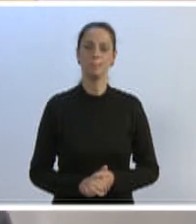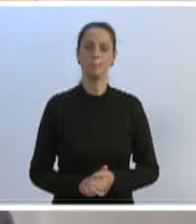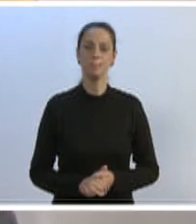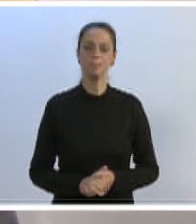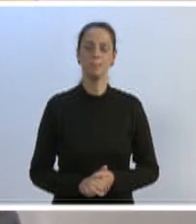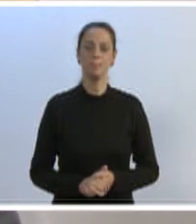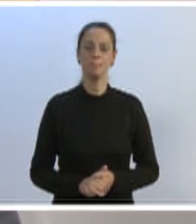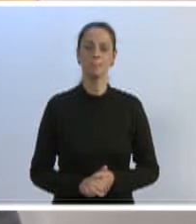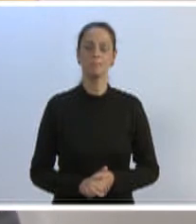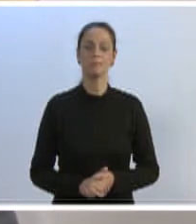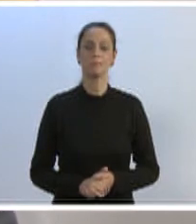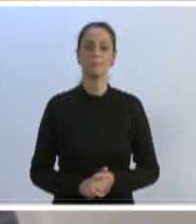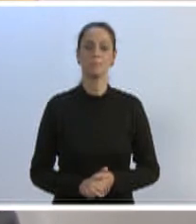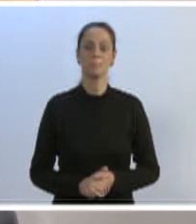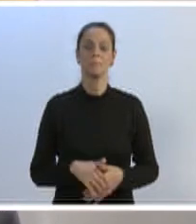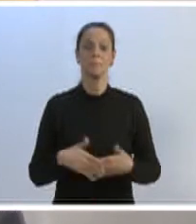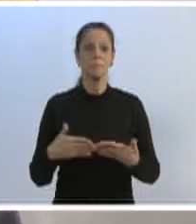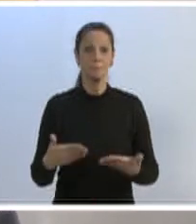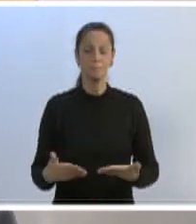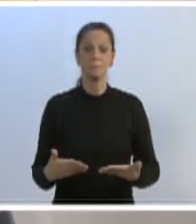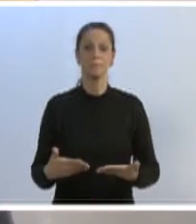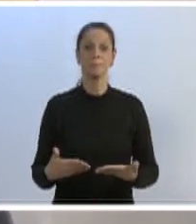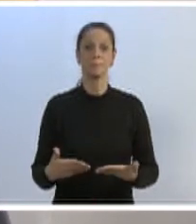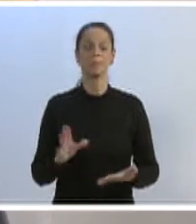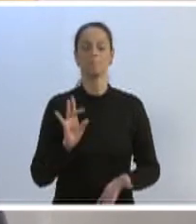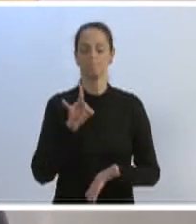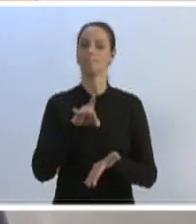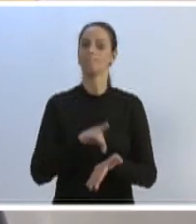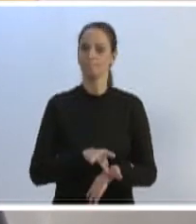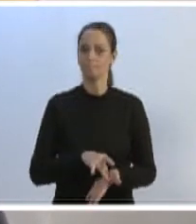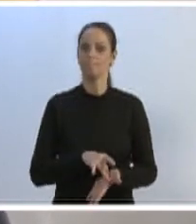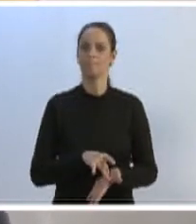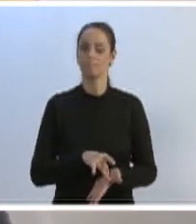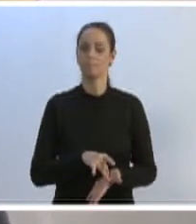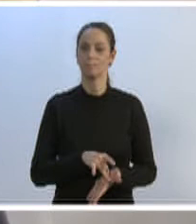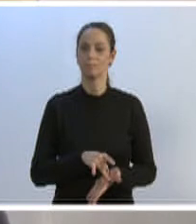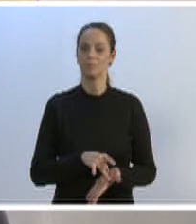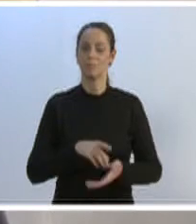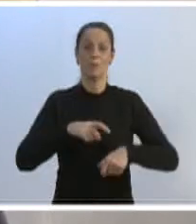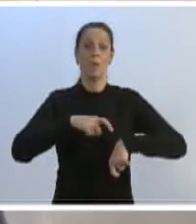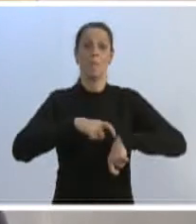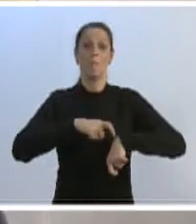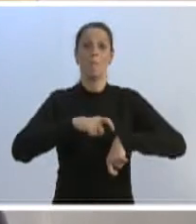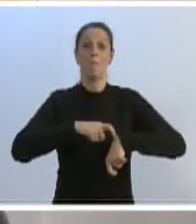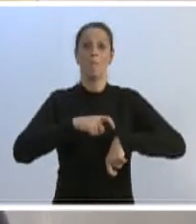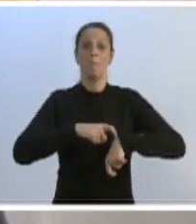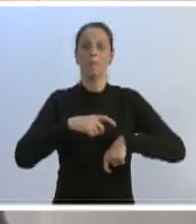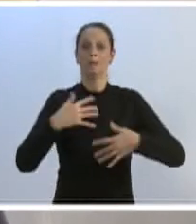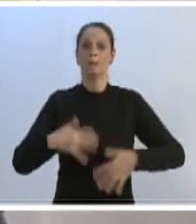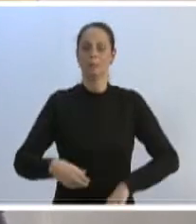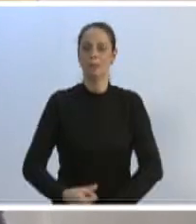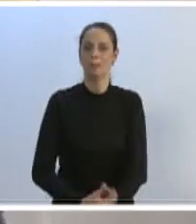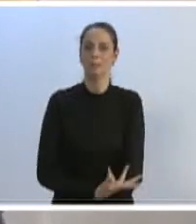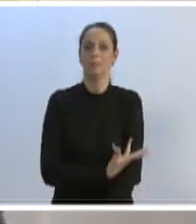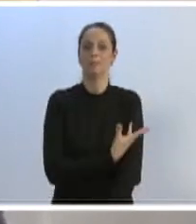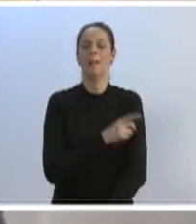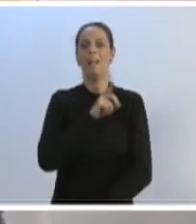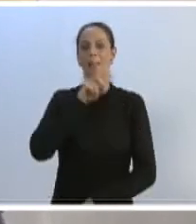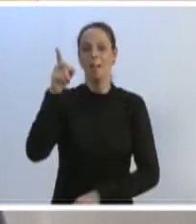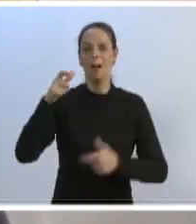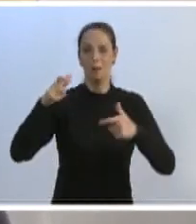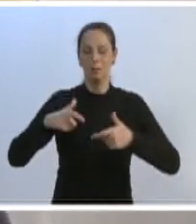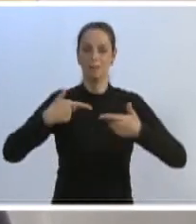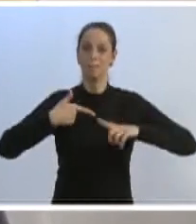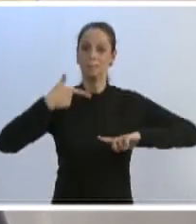Obrigado, presidente Marcelo. Realmente foi um momento de muita emoção ontem lá no Carlos Gomes, com